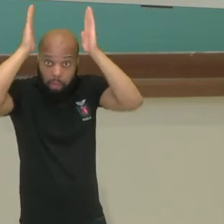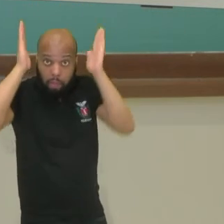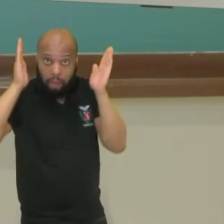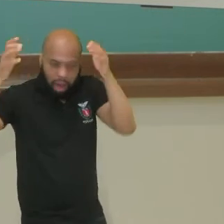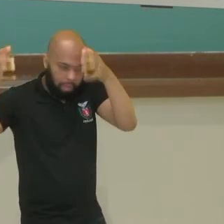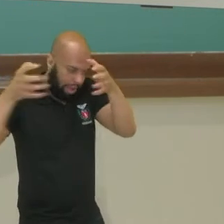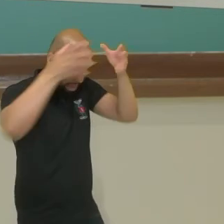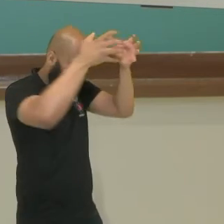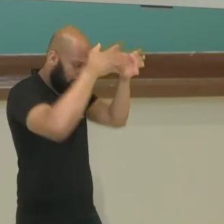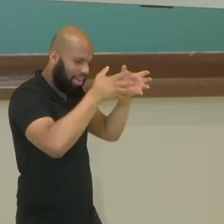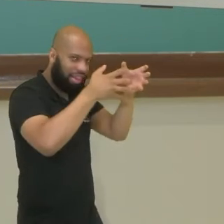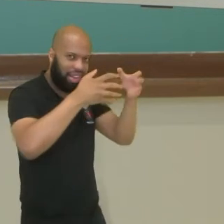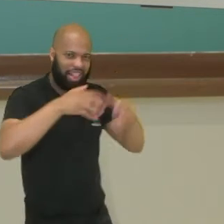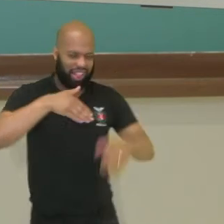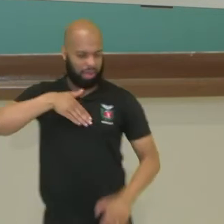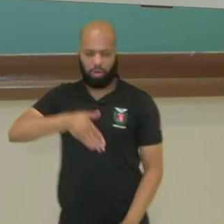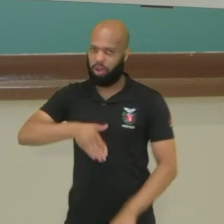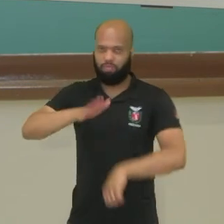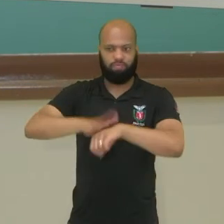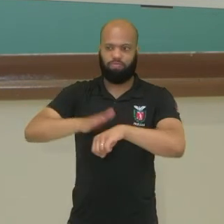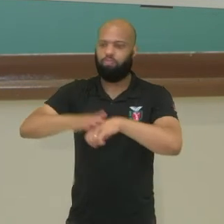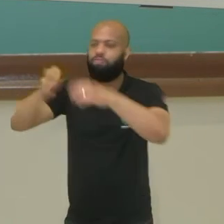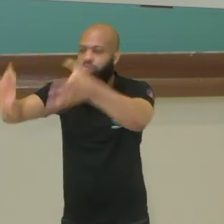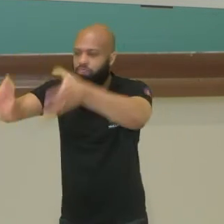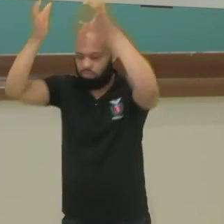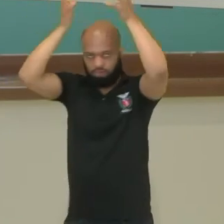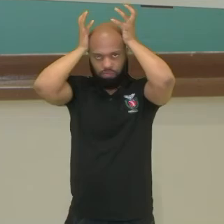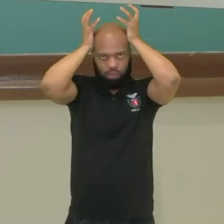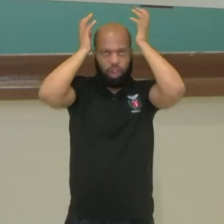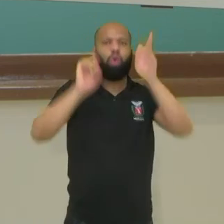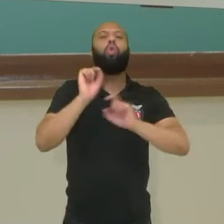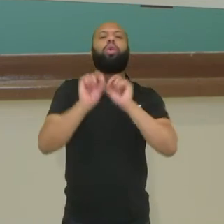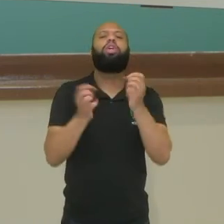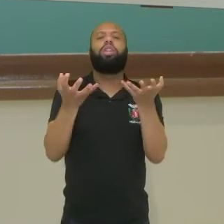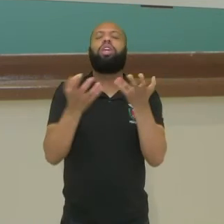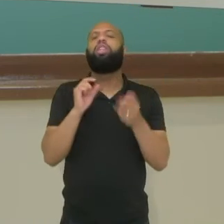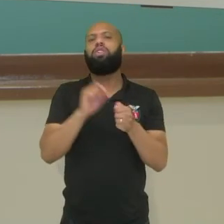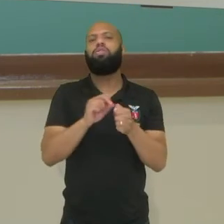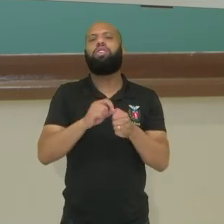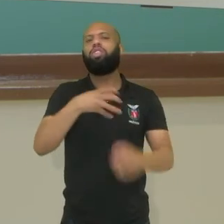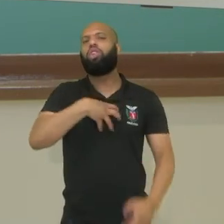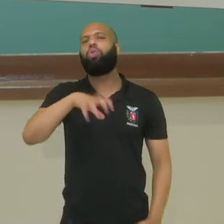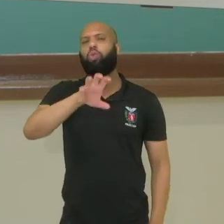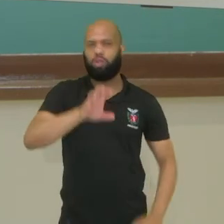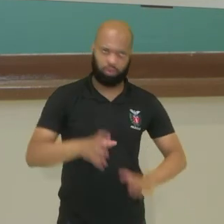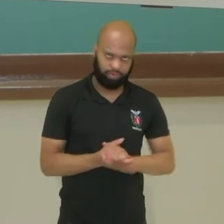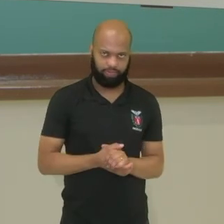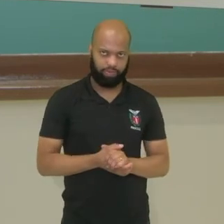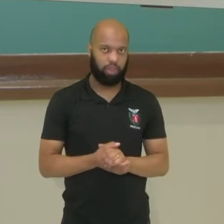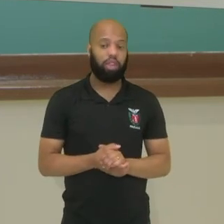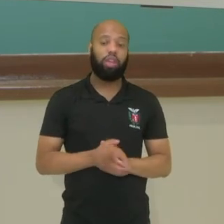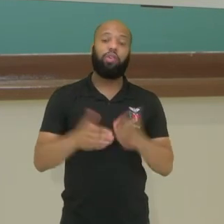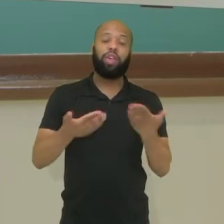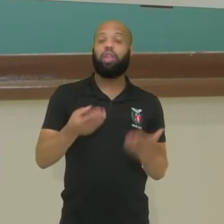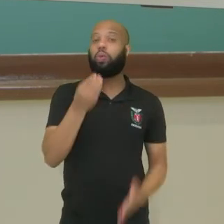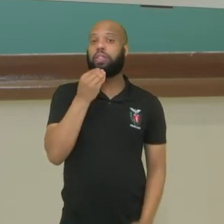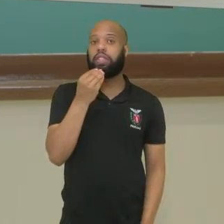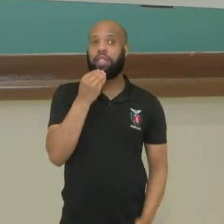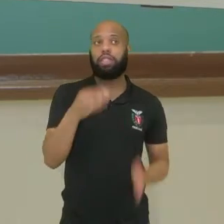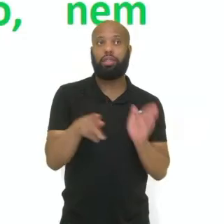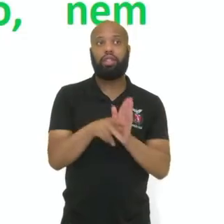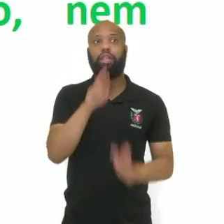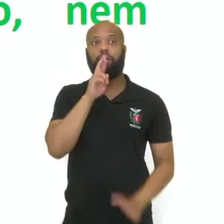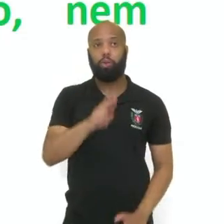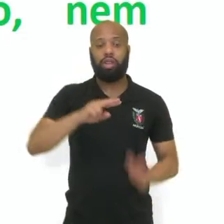e se autocoroa, né? A pergunta é, né, o que ele pretendia com esse gesto. Então, uma possibilidade aqui, né? Esse